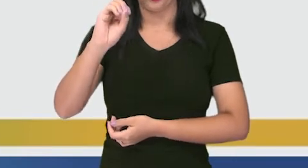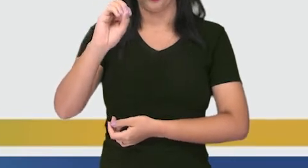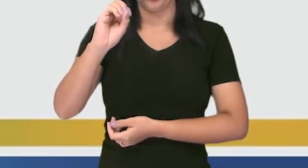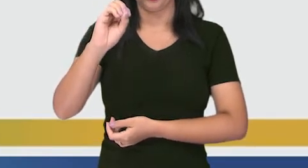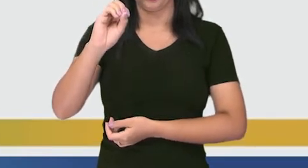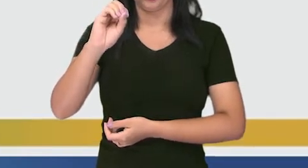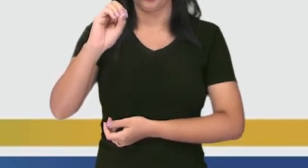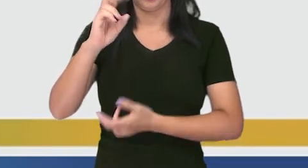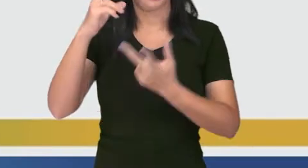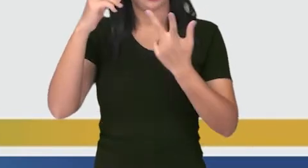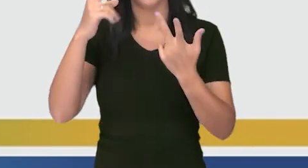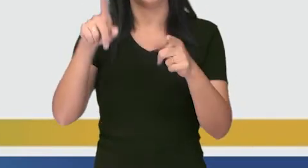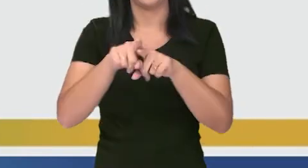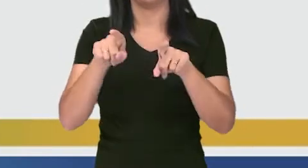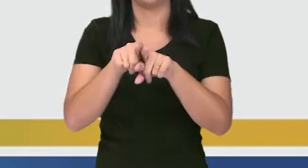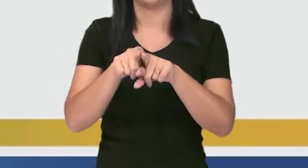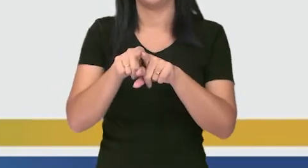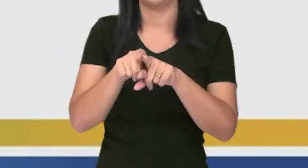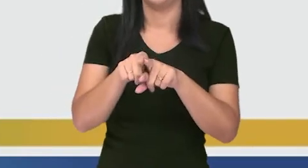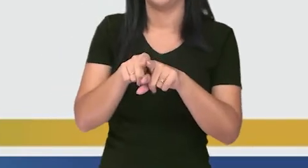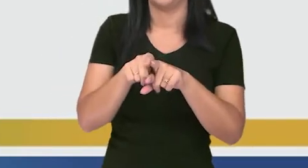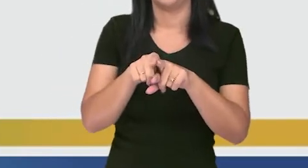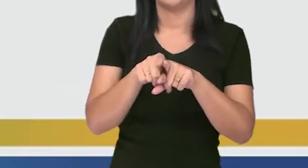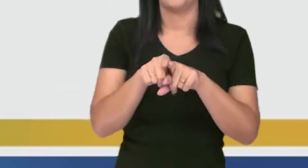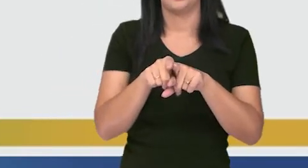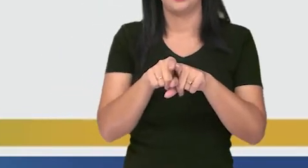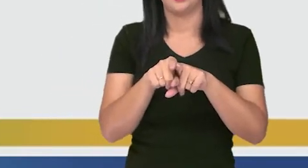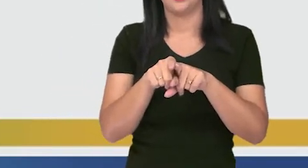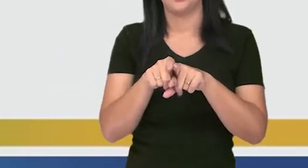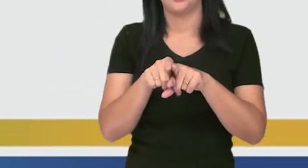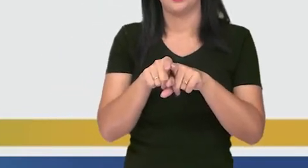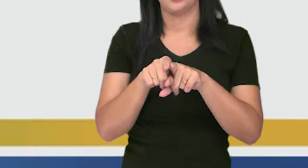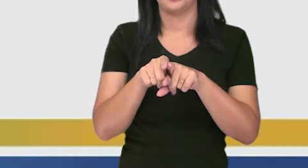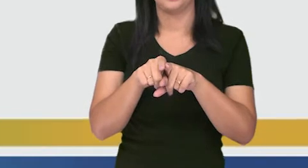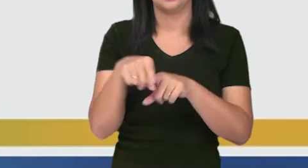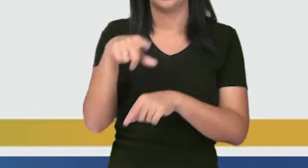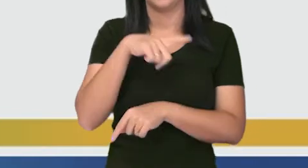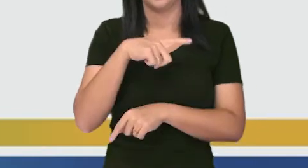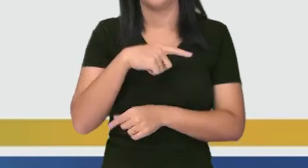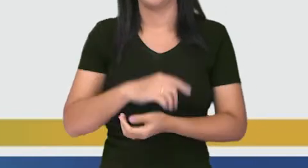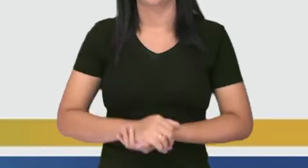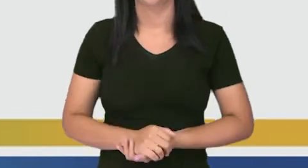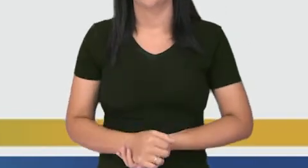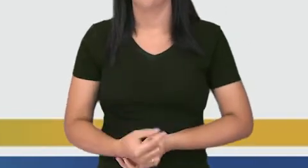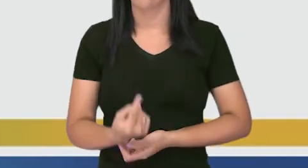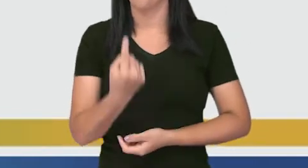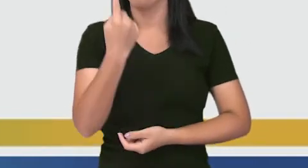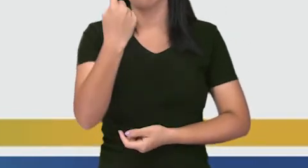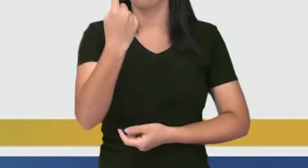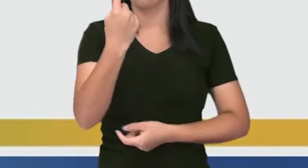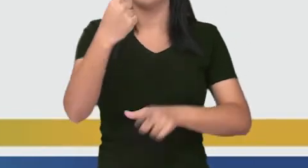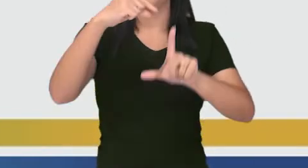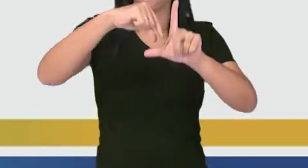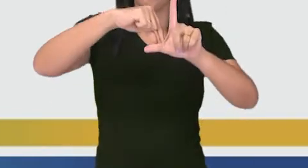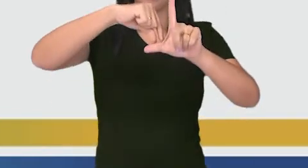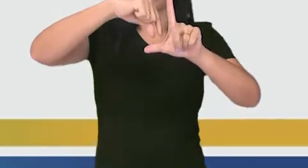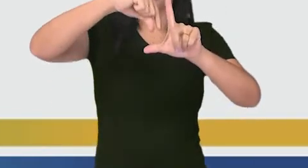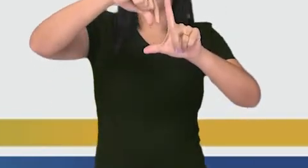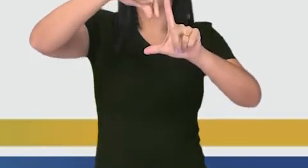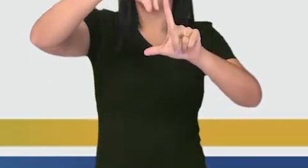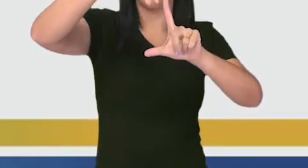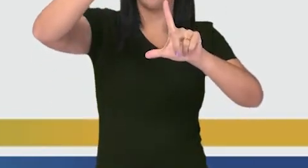bem como no histograma o assimétrico o histograma assimétrico possui somente um